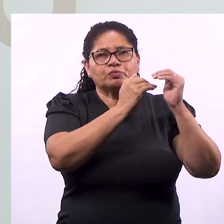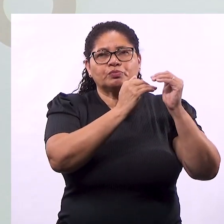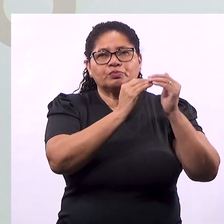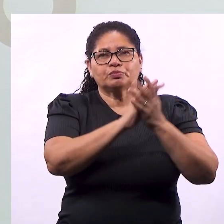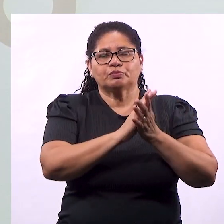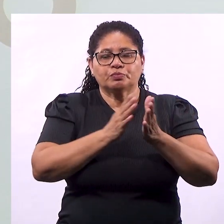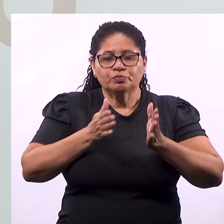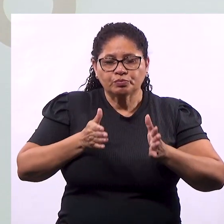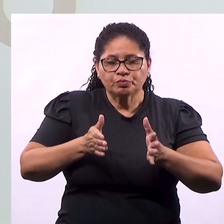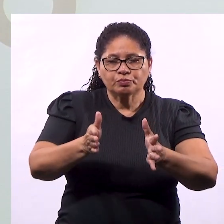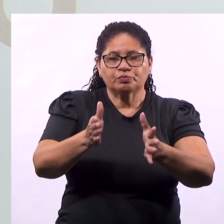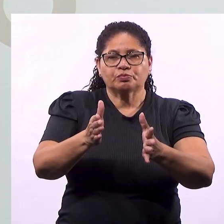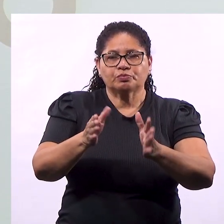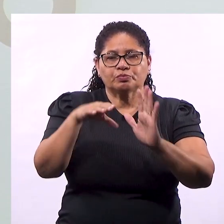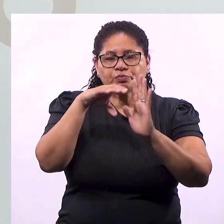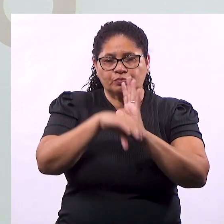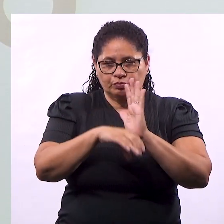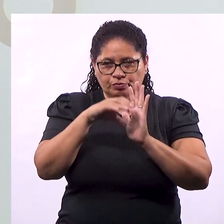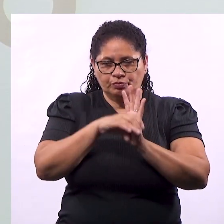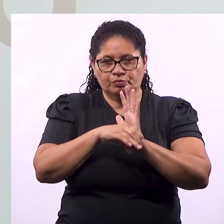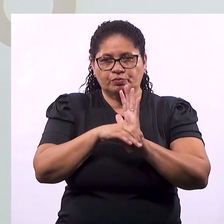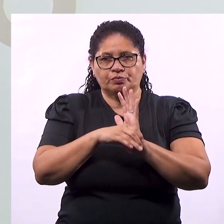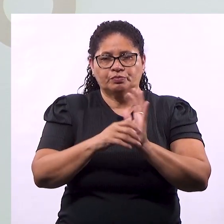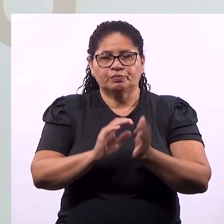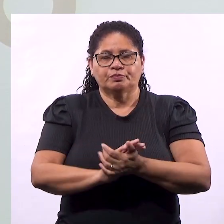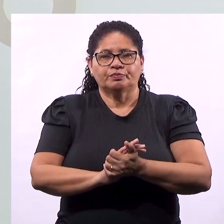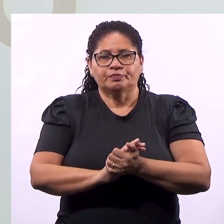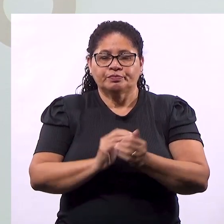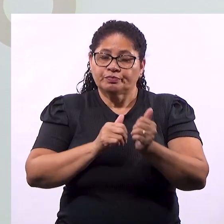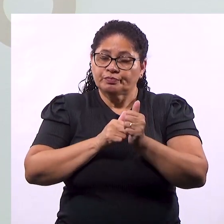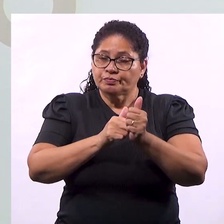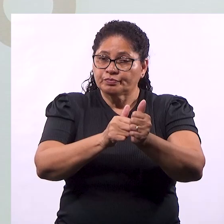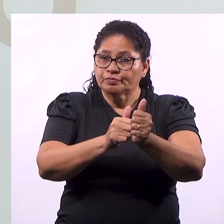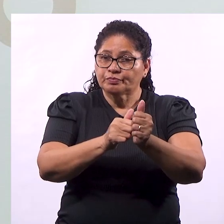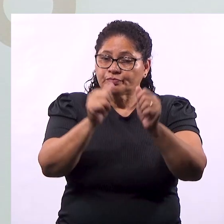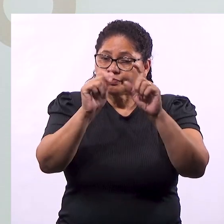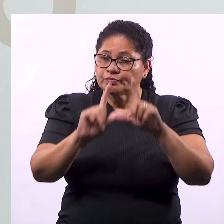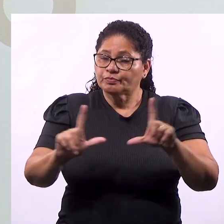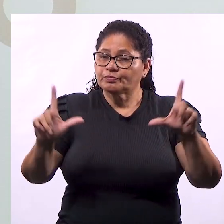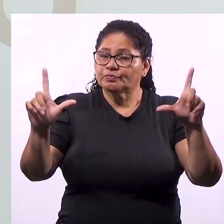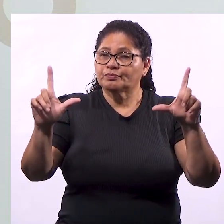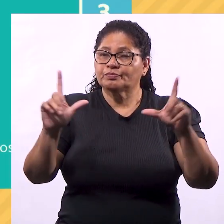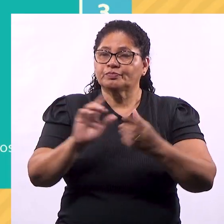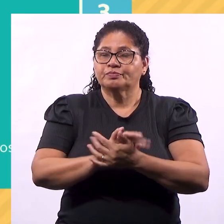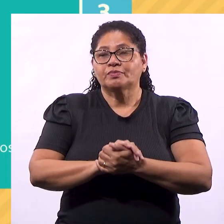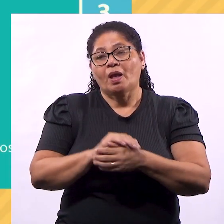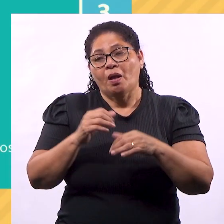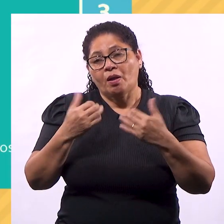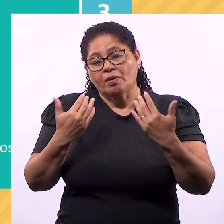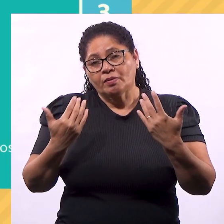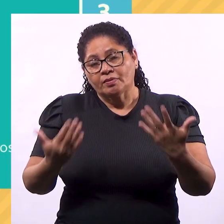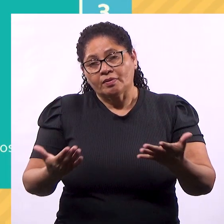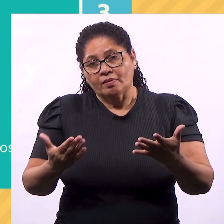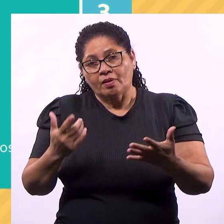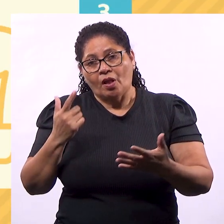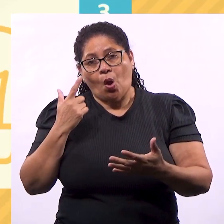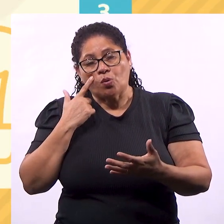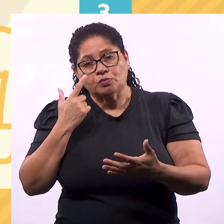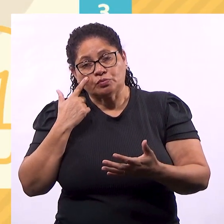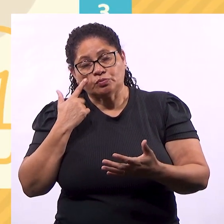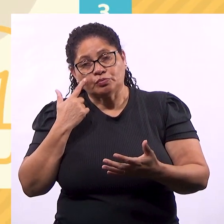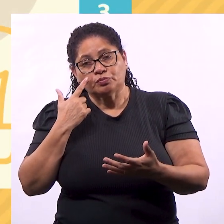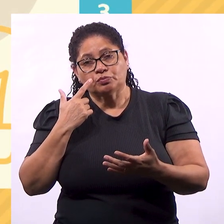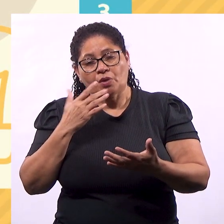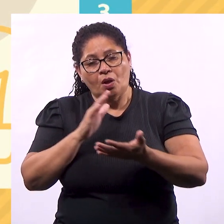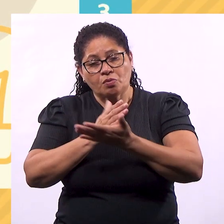do seu roteiro conceitual Então vamos acompanhar aqui na nossa tela interativa bom a gente já